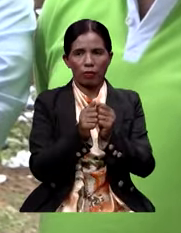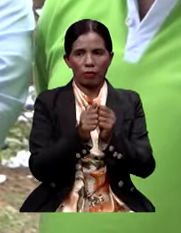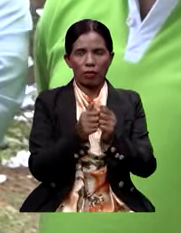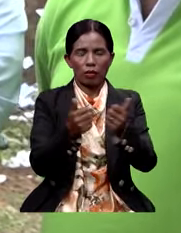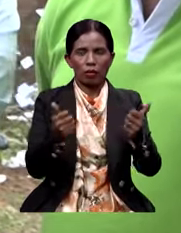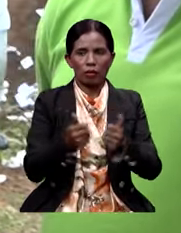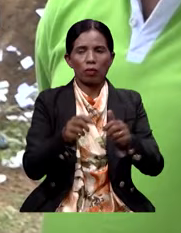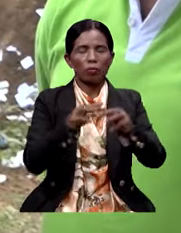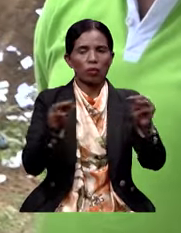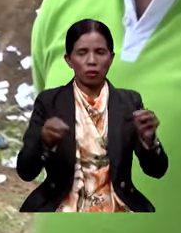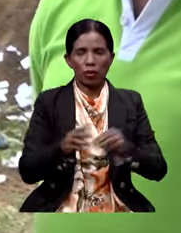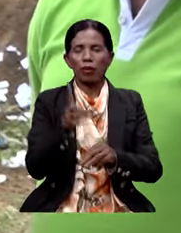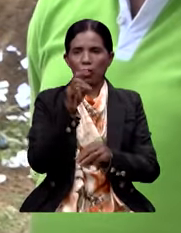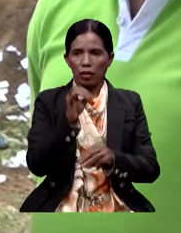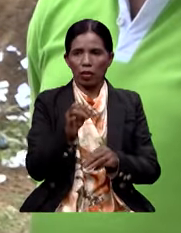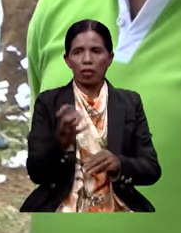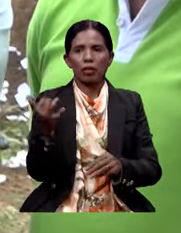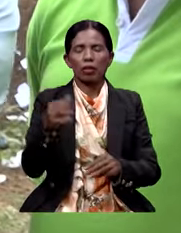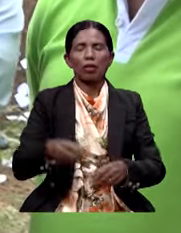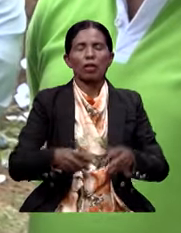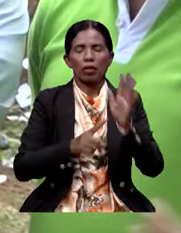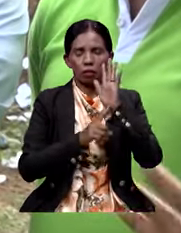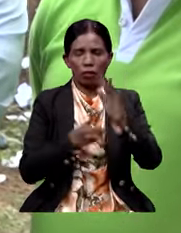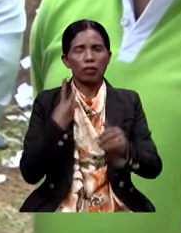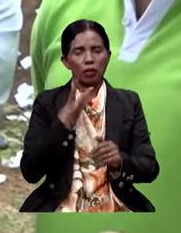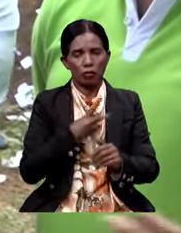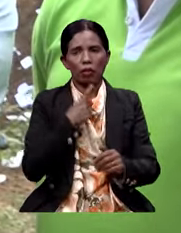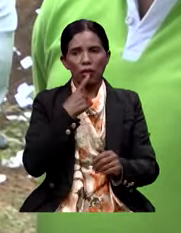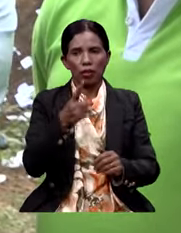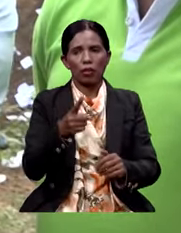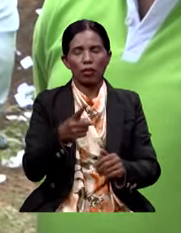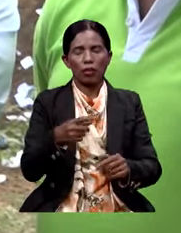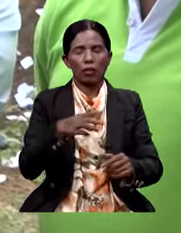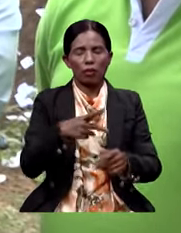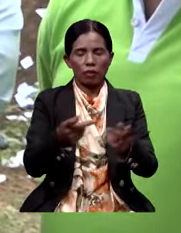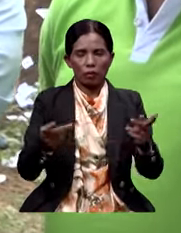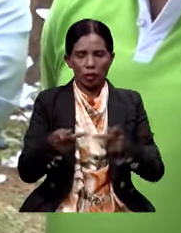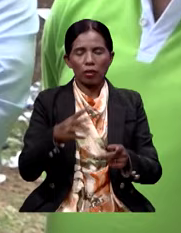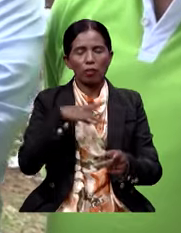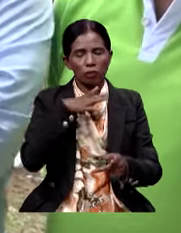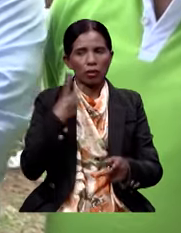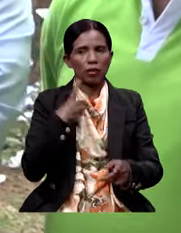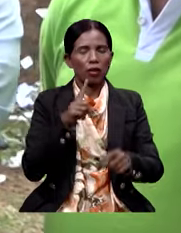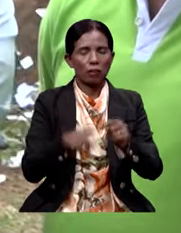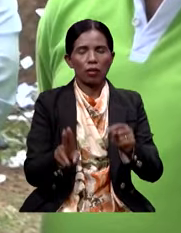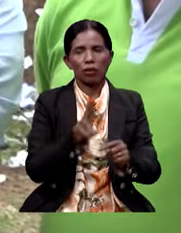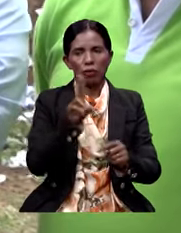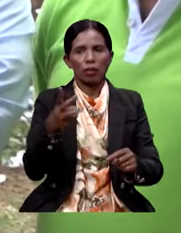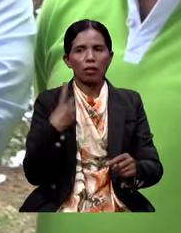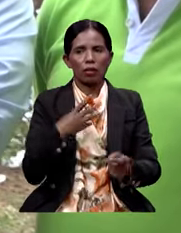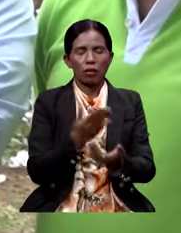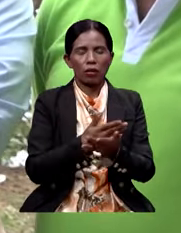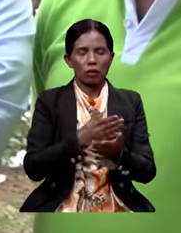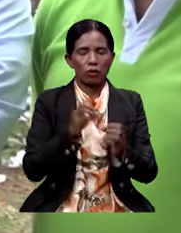autoridade municipal dili sira fuhatene katak agora liseira tibar ita labele uza parho di halo destruição